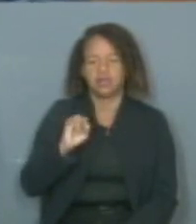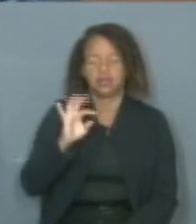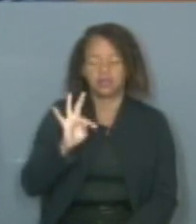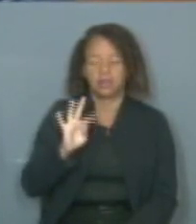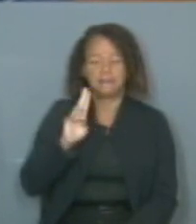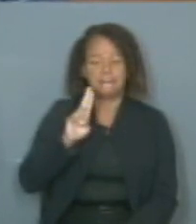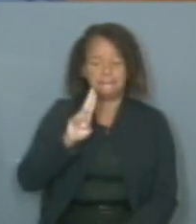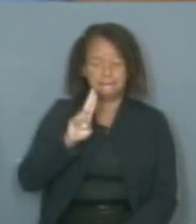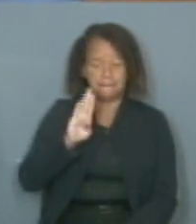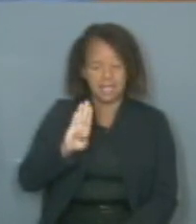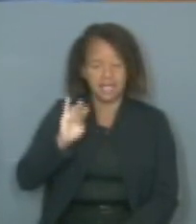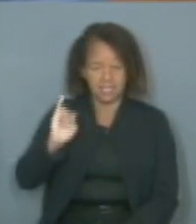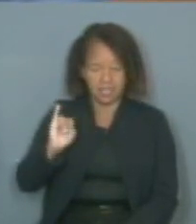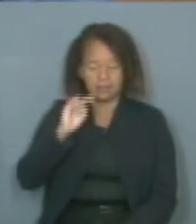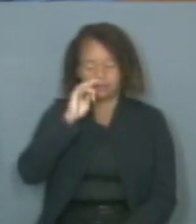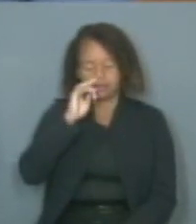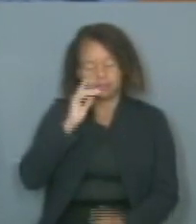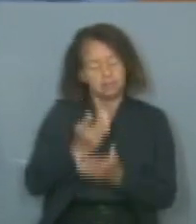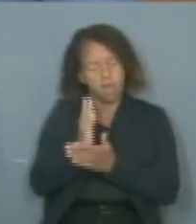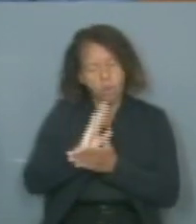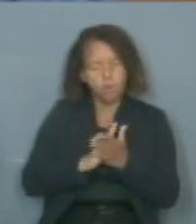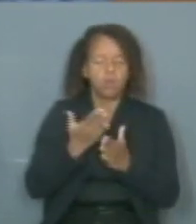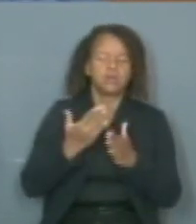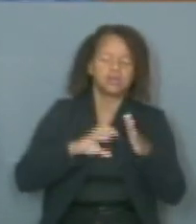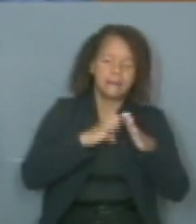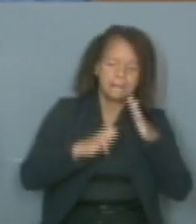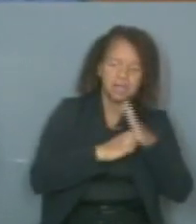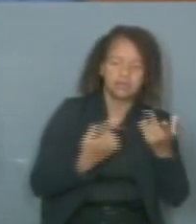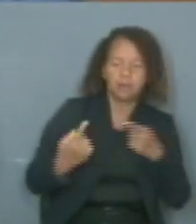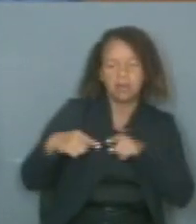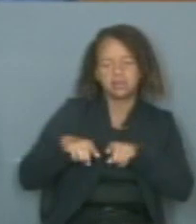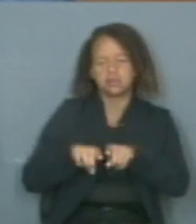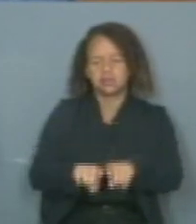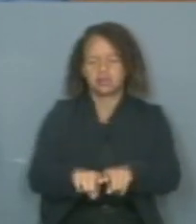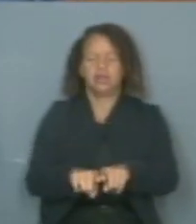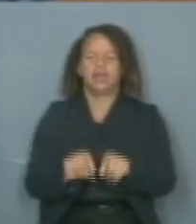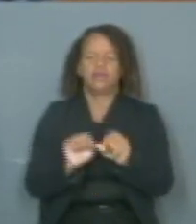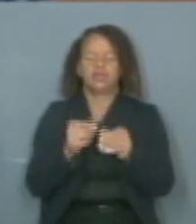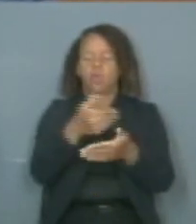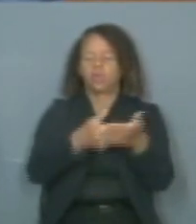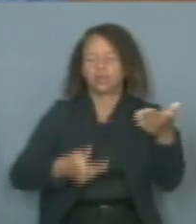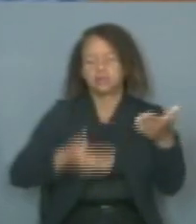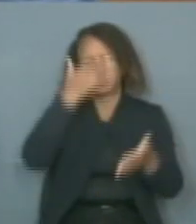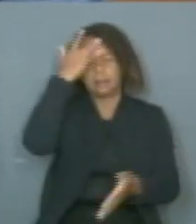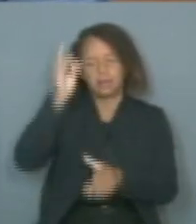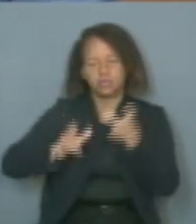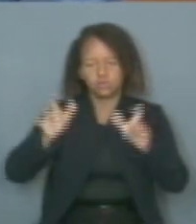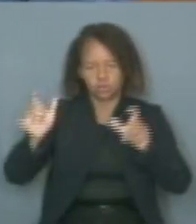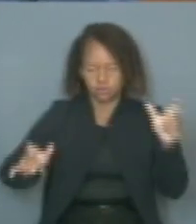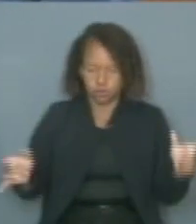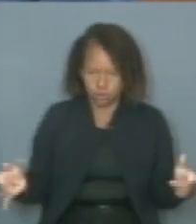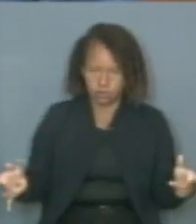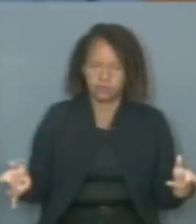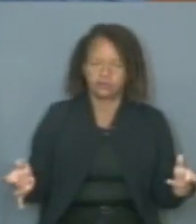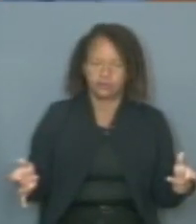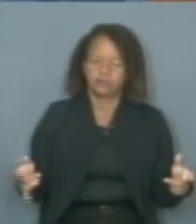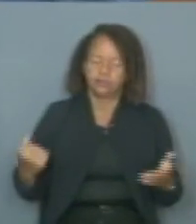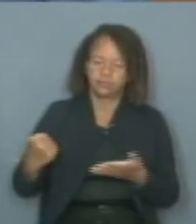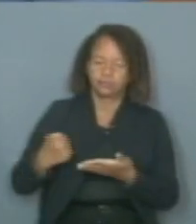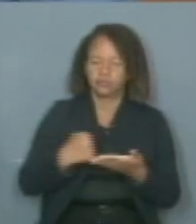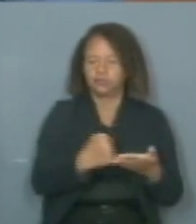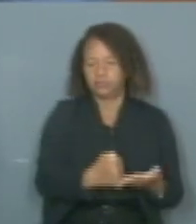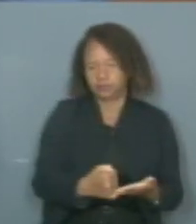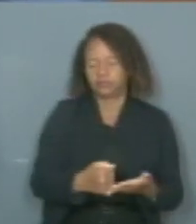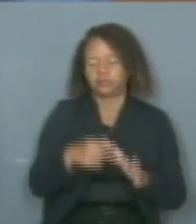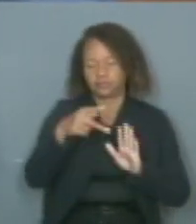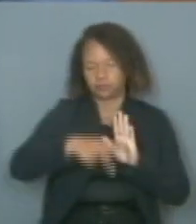para algumas empresas que forem parceiras nesse quesito de fazer a contratação dessas pessoas, de poder colaborar